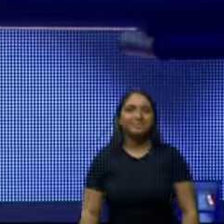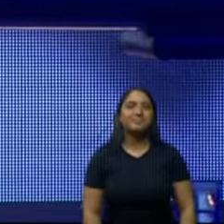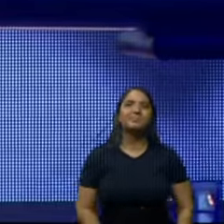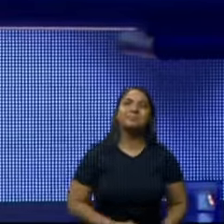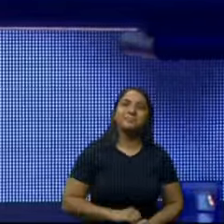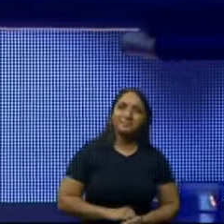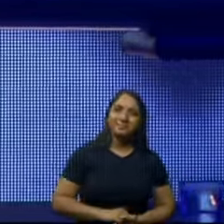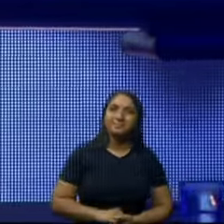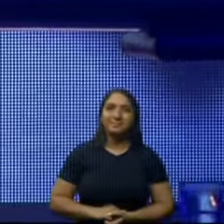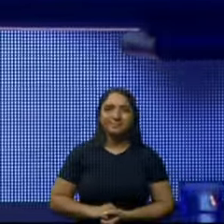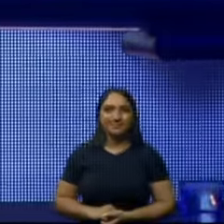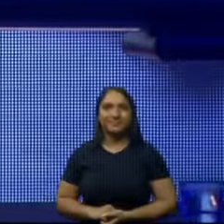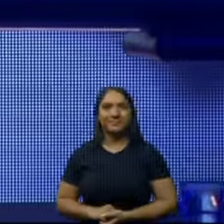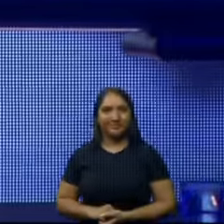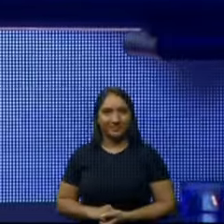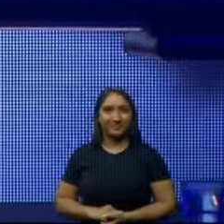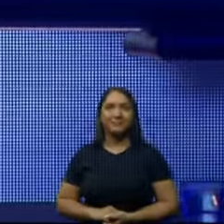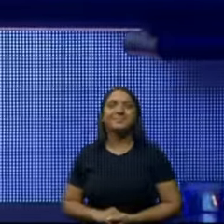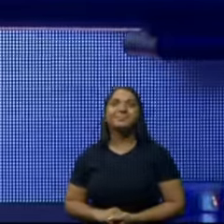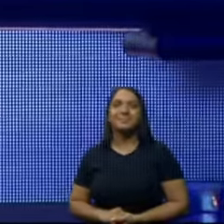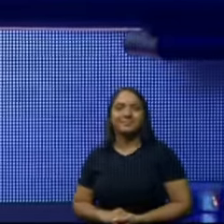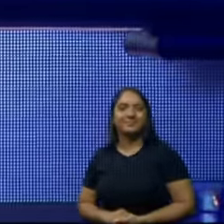E aí